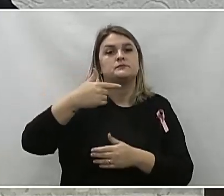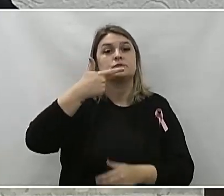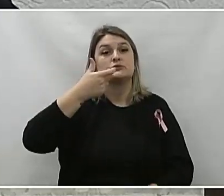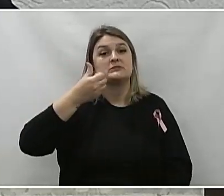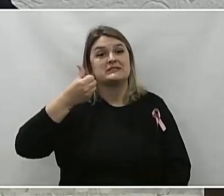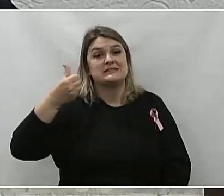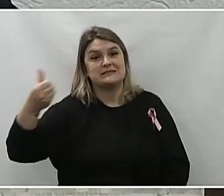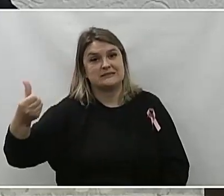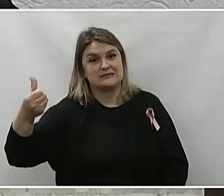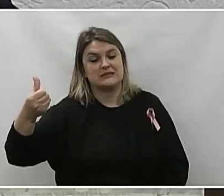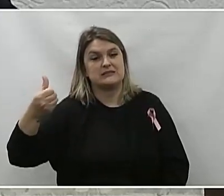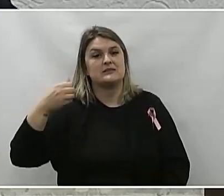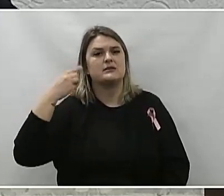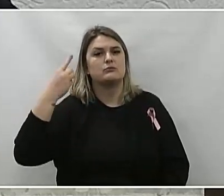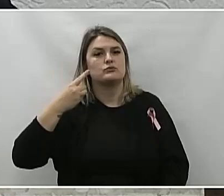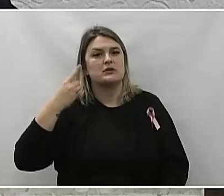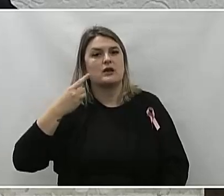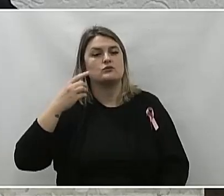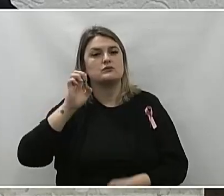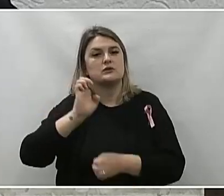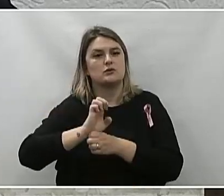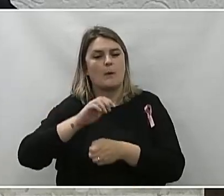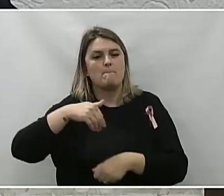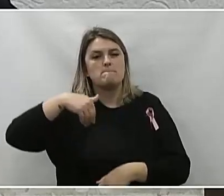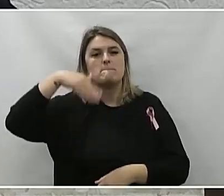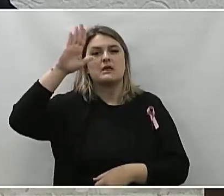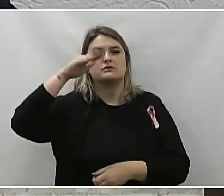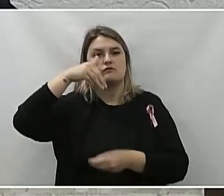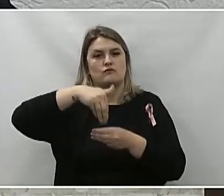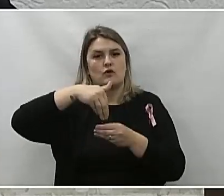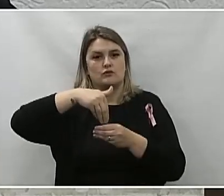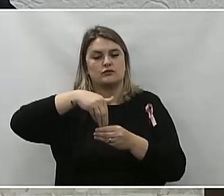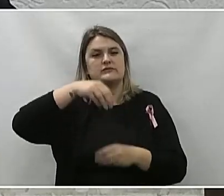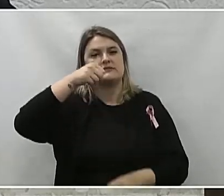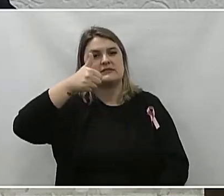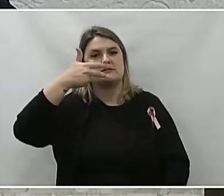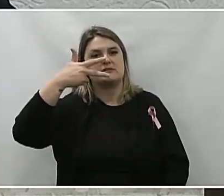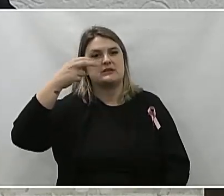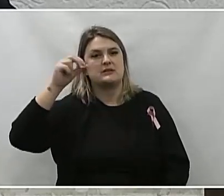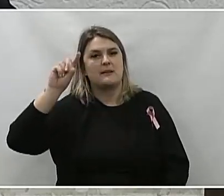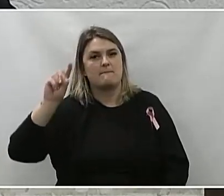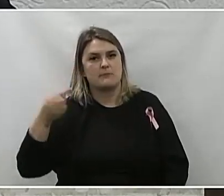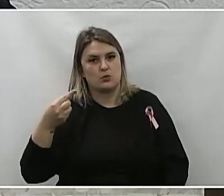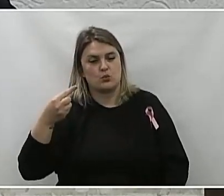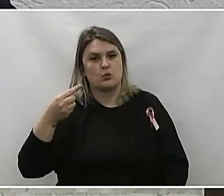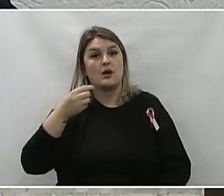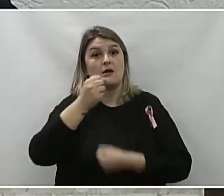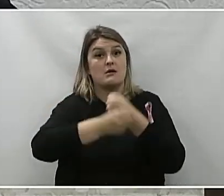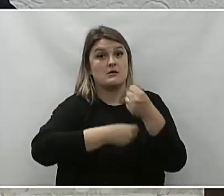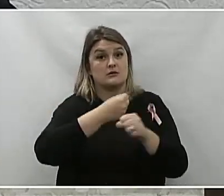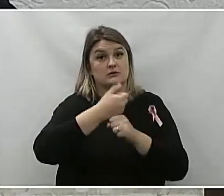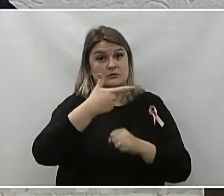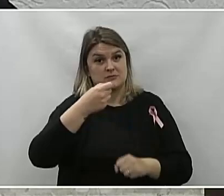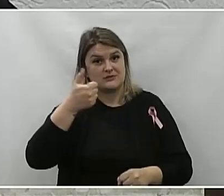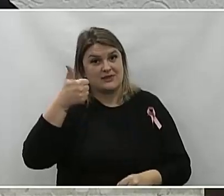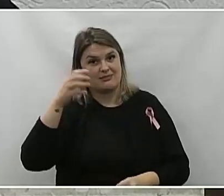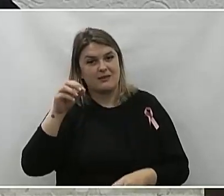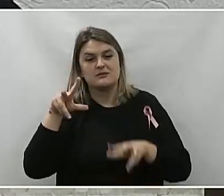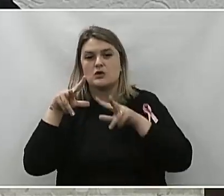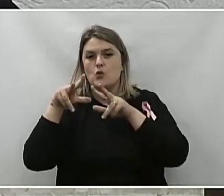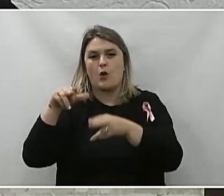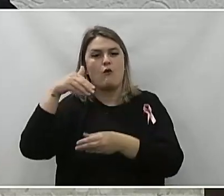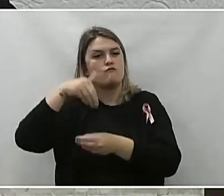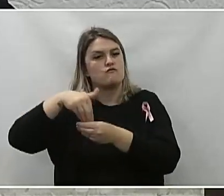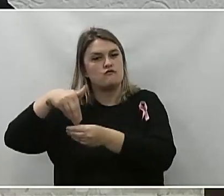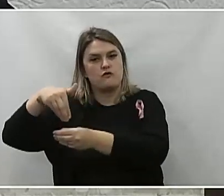2006 foi o deputado mais votado do Paraná com mais de 130 mil votos em 2010 repetiu a votação